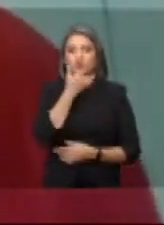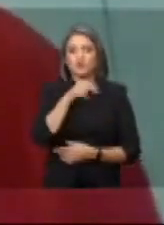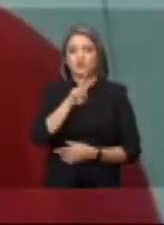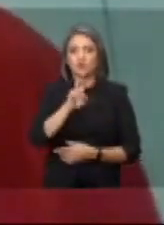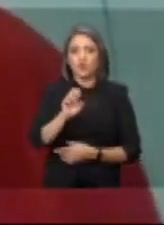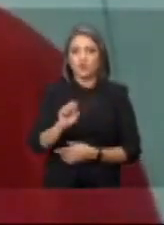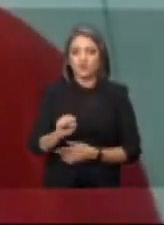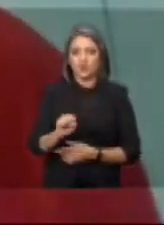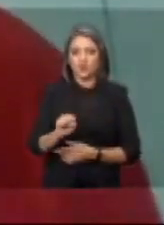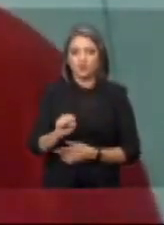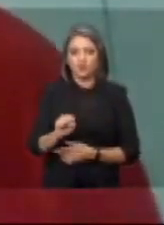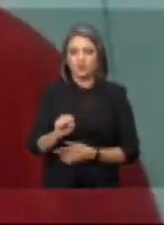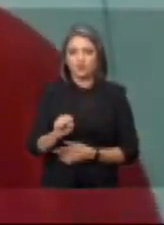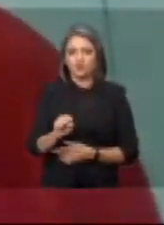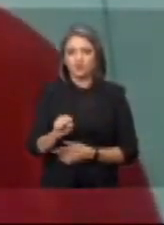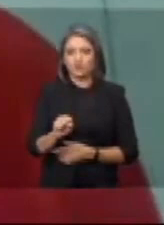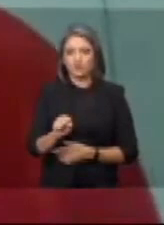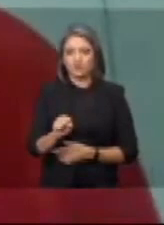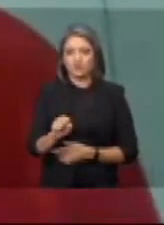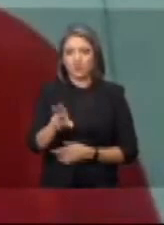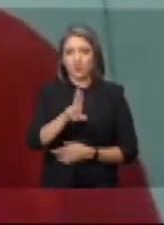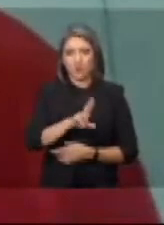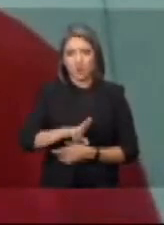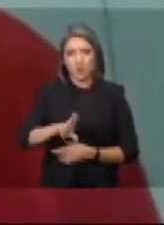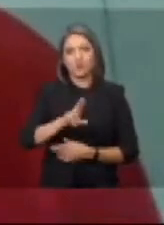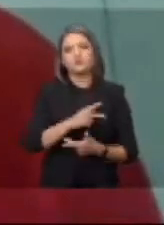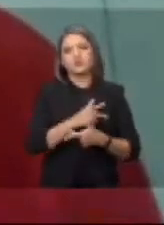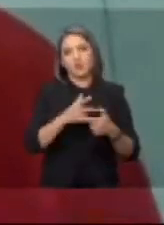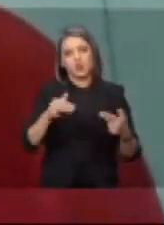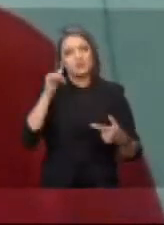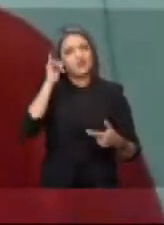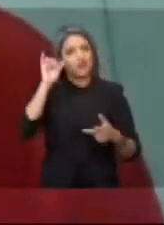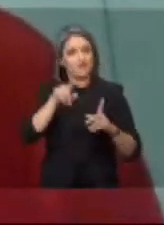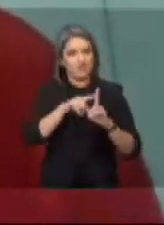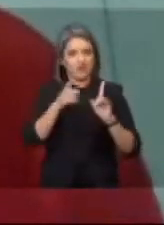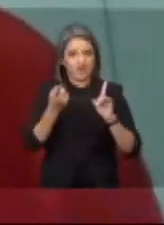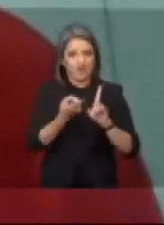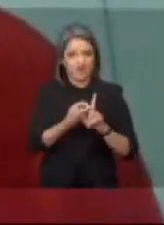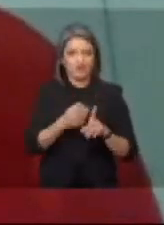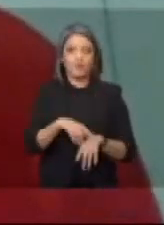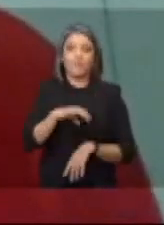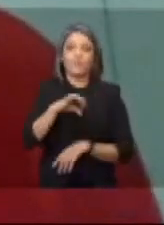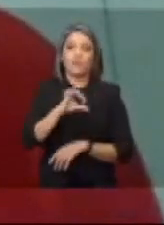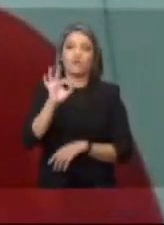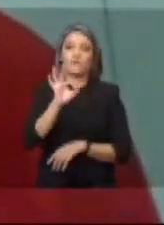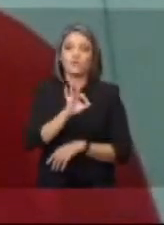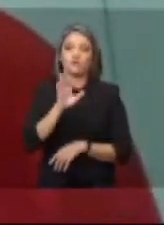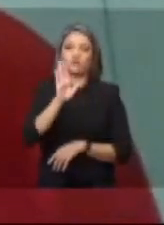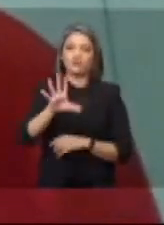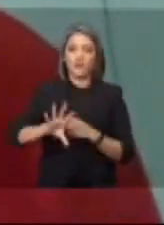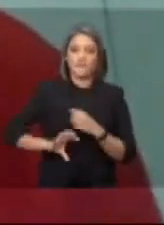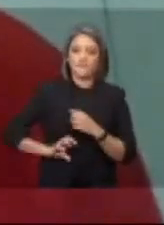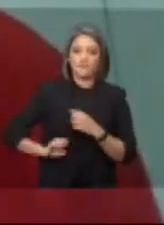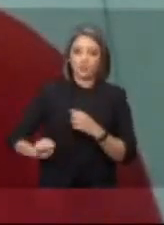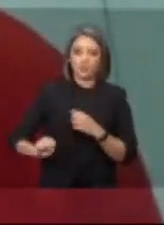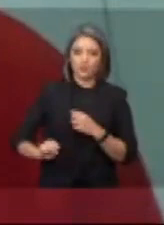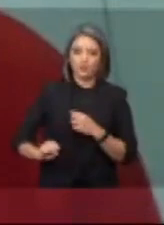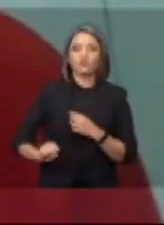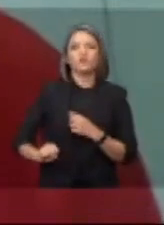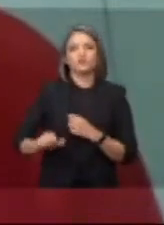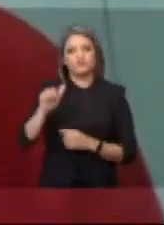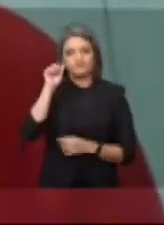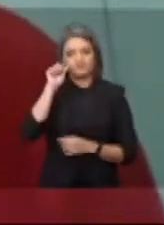58% costuma usar métodos contraceptivos, 9% já sofreram aborto, estão falando aí